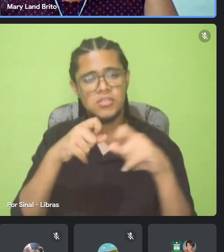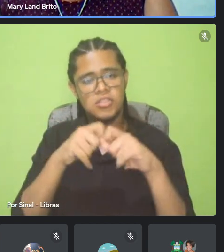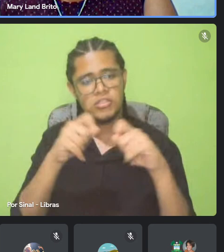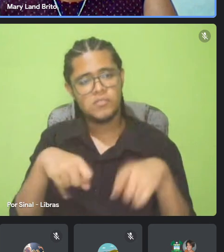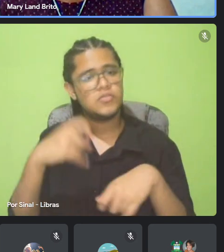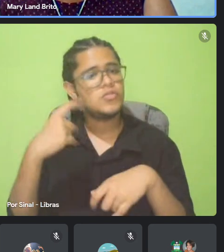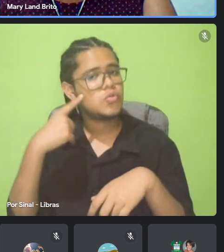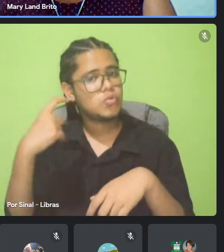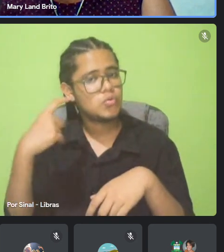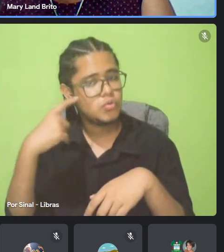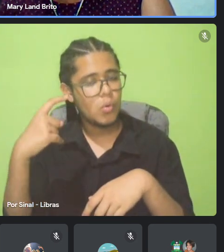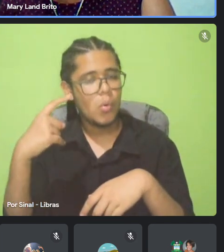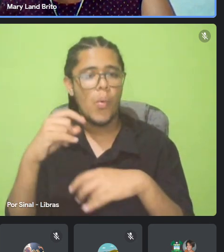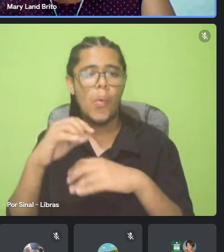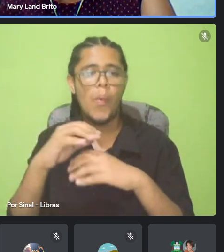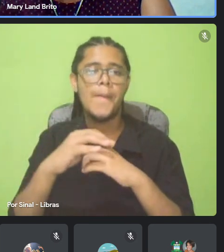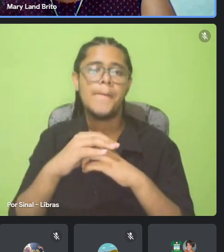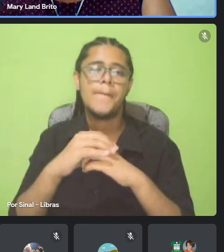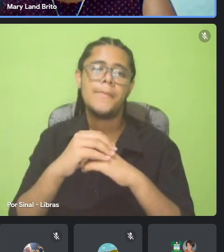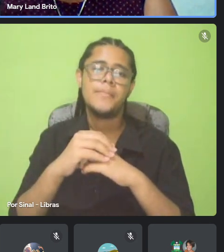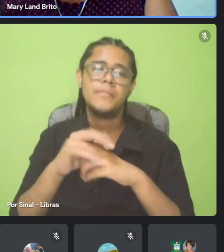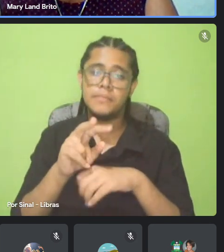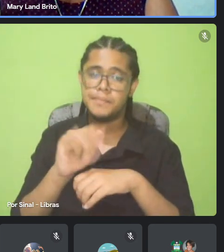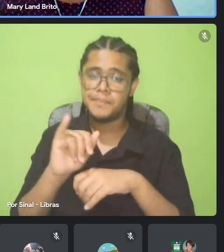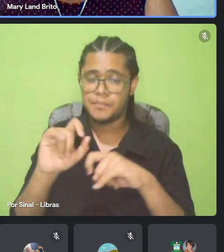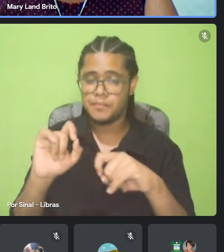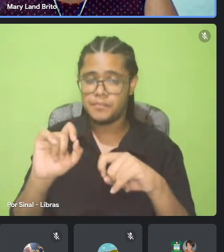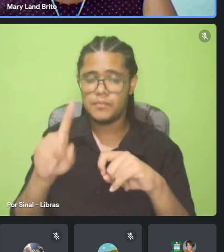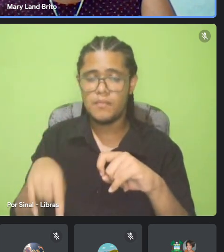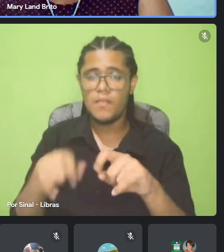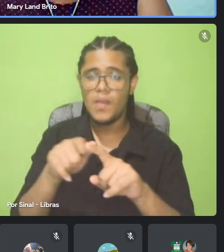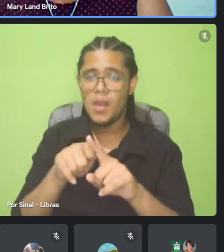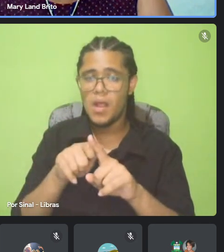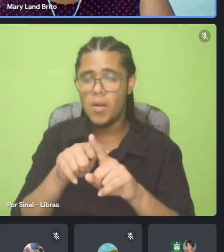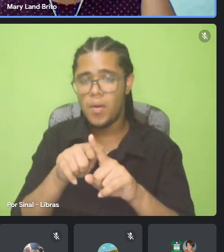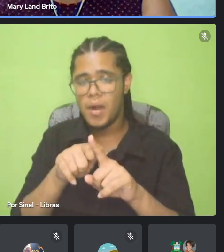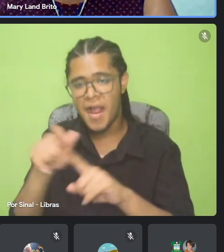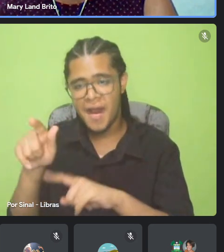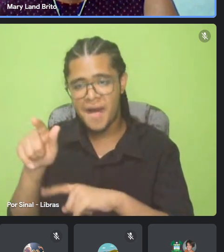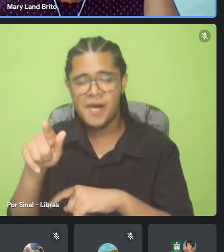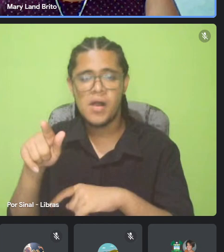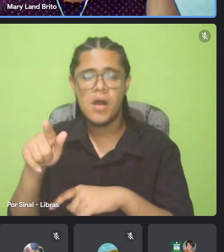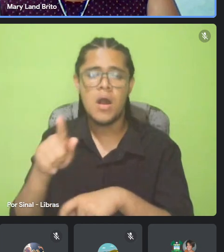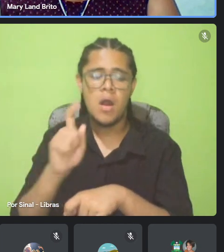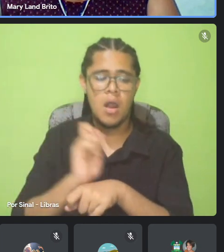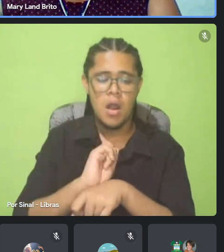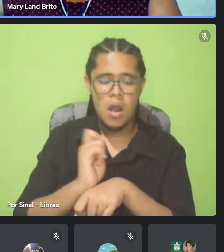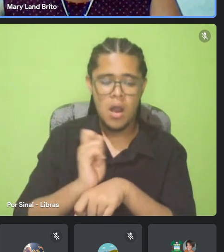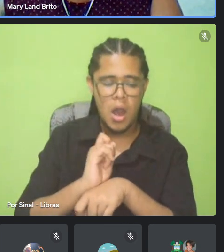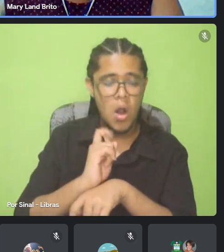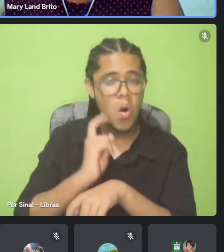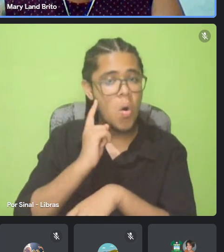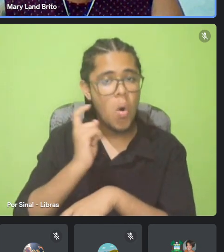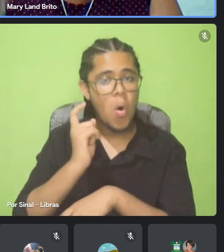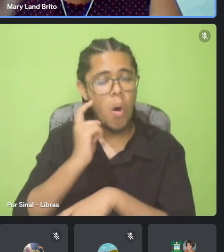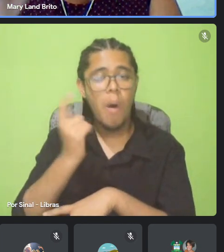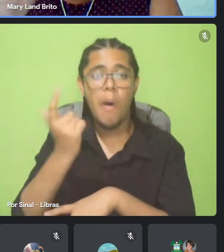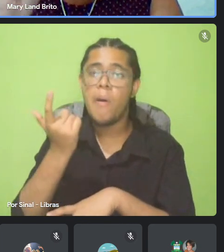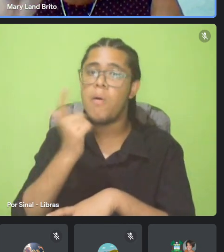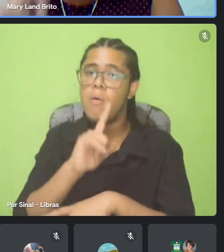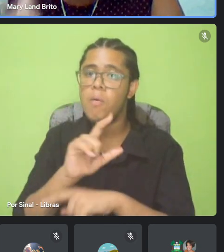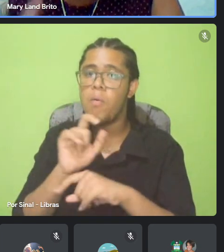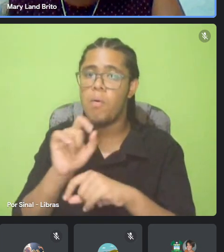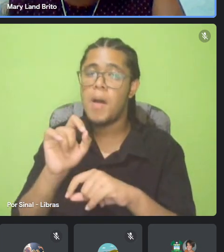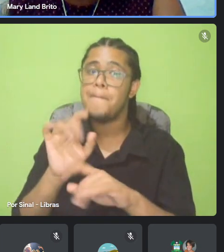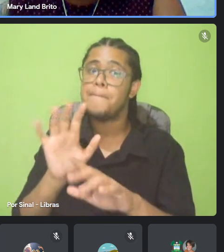vai ser um, o aluguel de um carro de som para poder acompanhar, mas tendo a